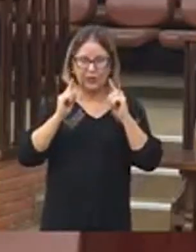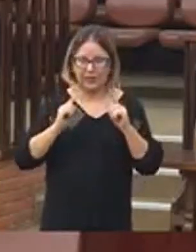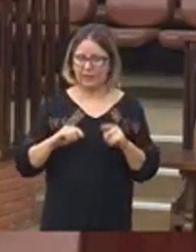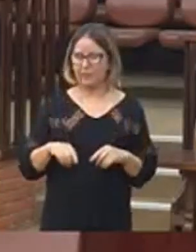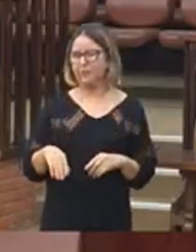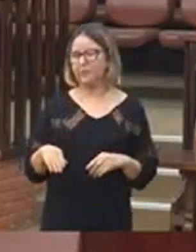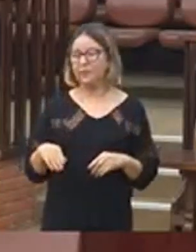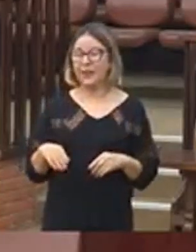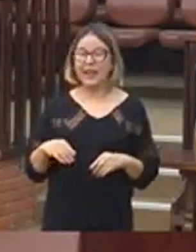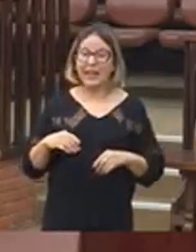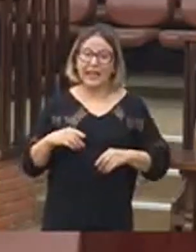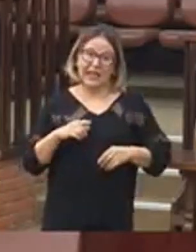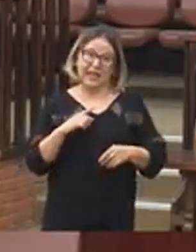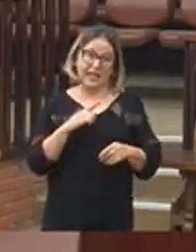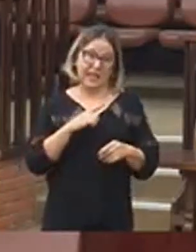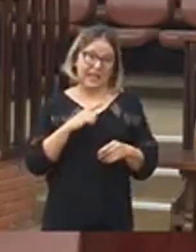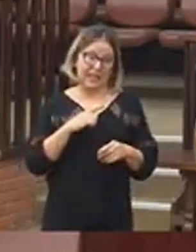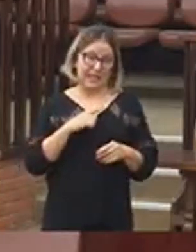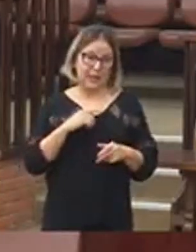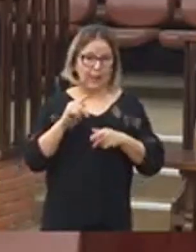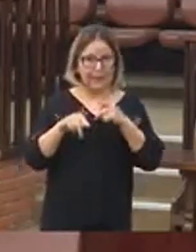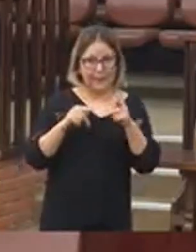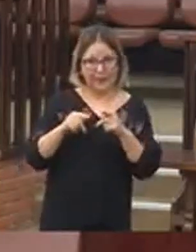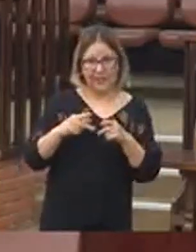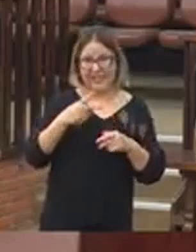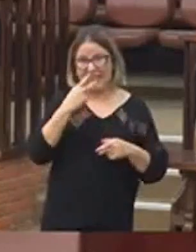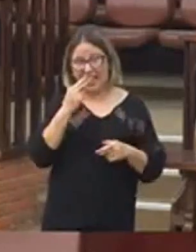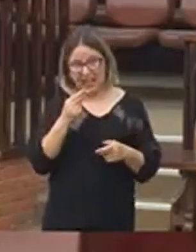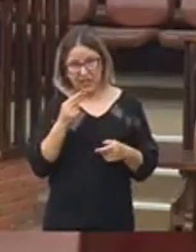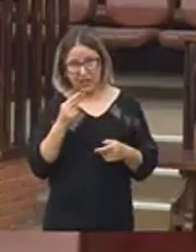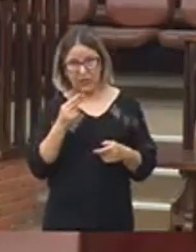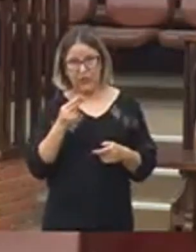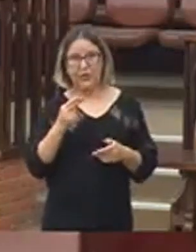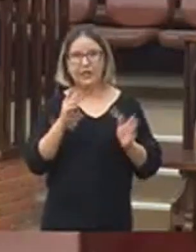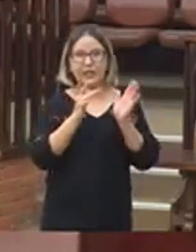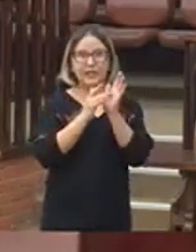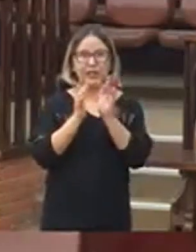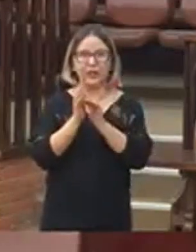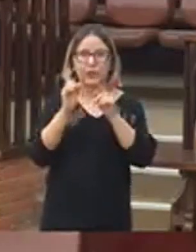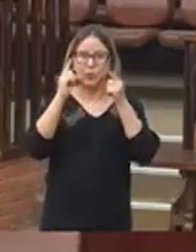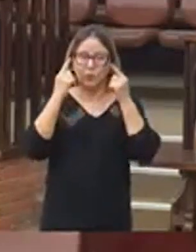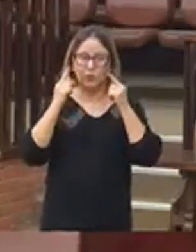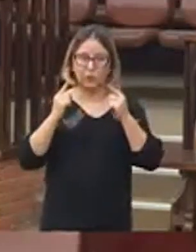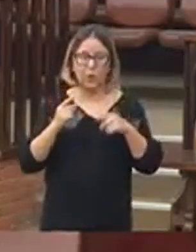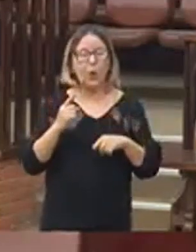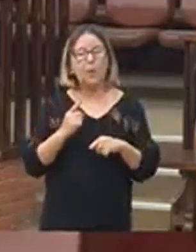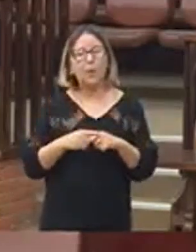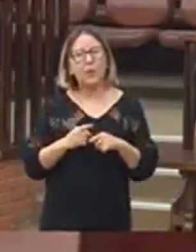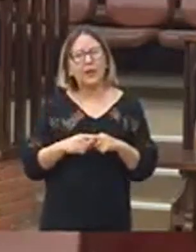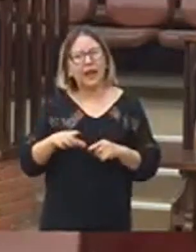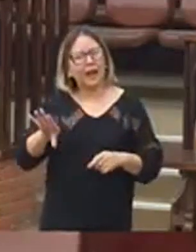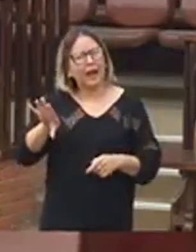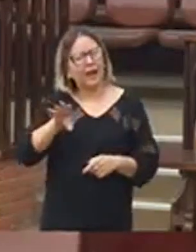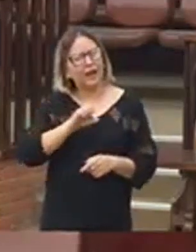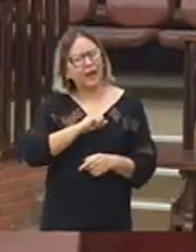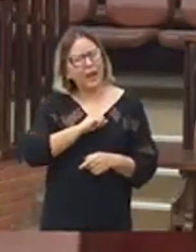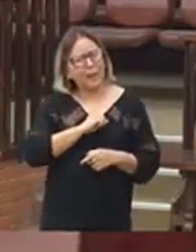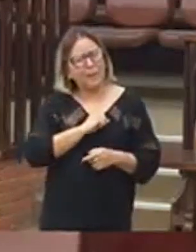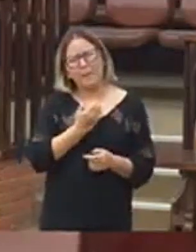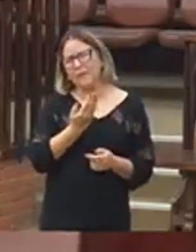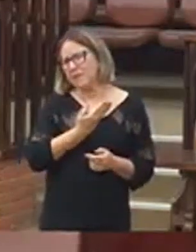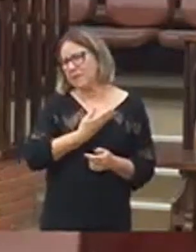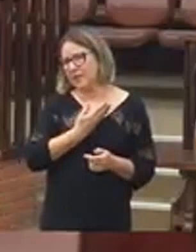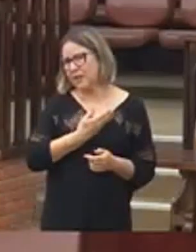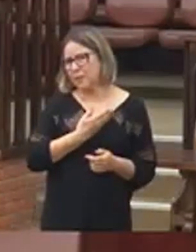acredita que Jesus chorou porque ele amava o Lázaro. Vamos ver o